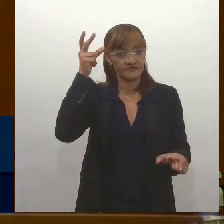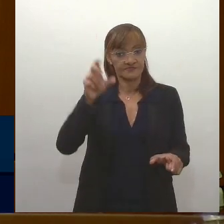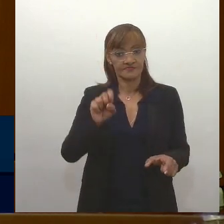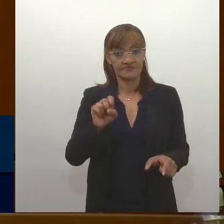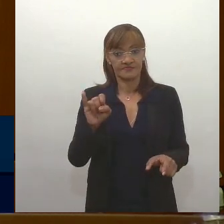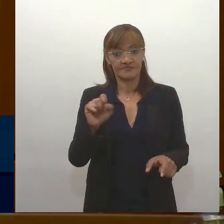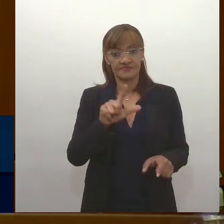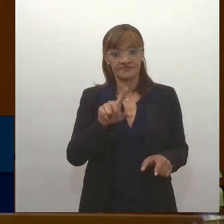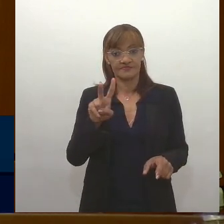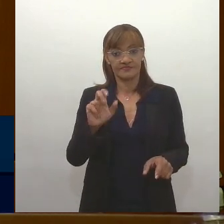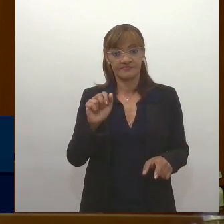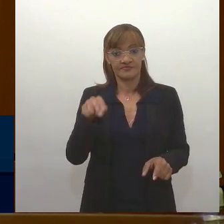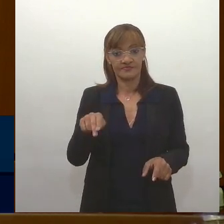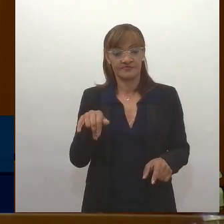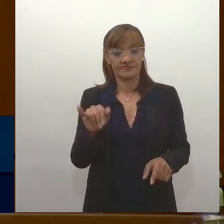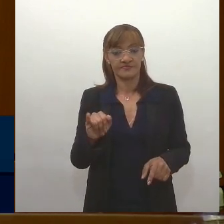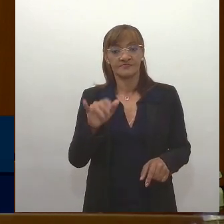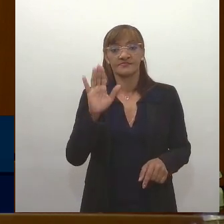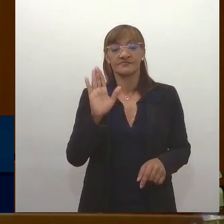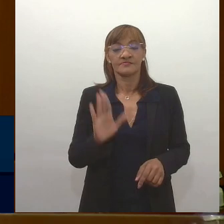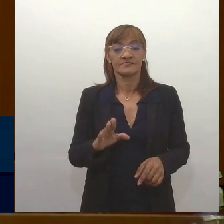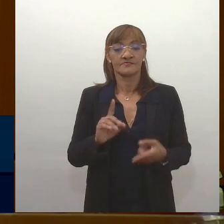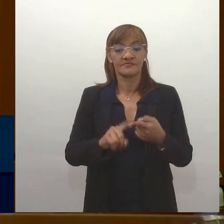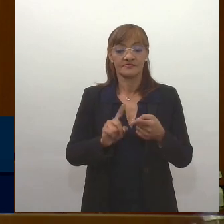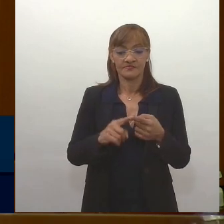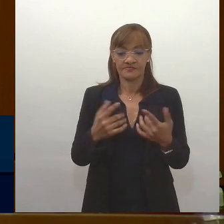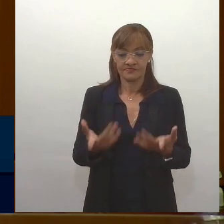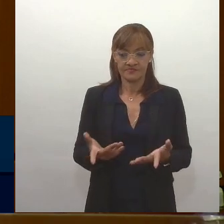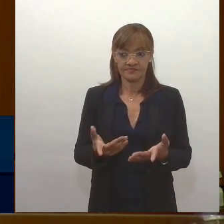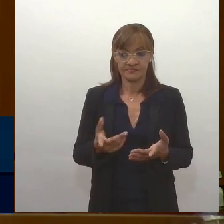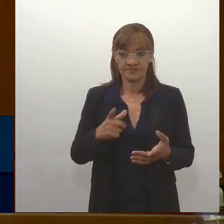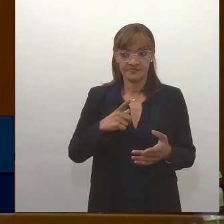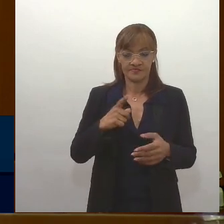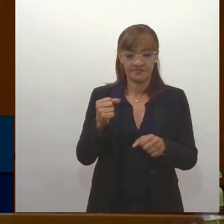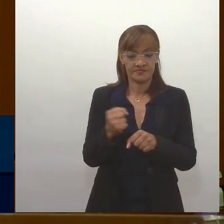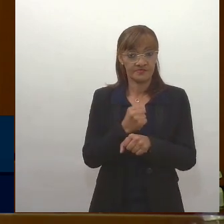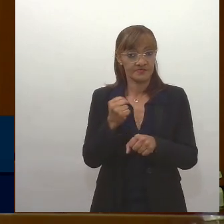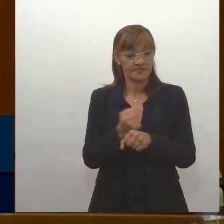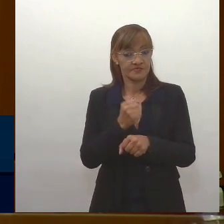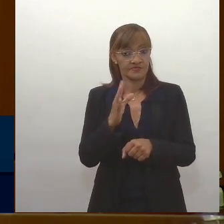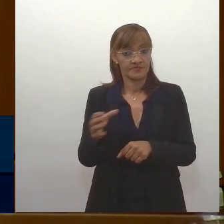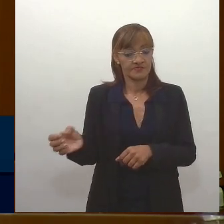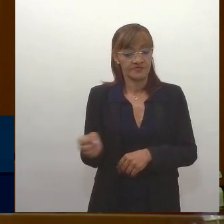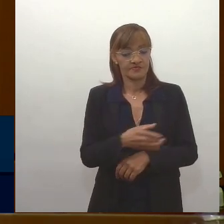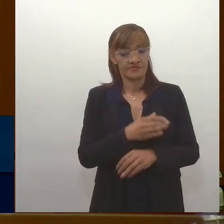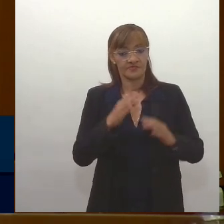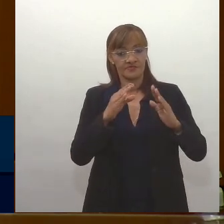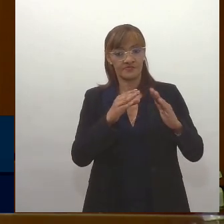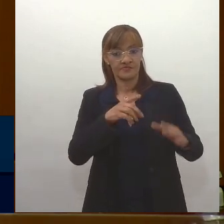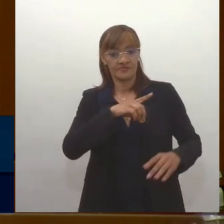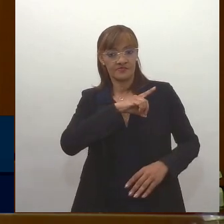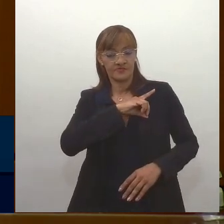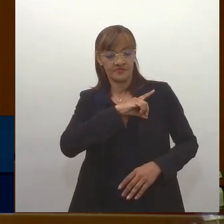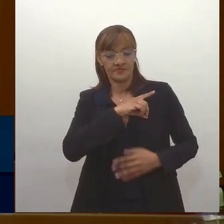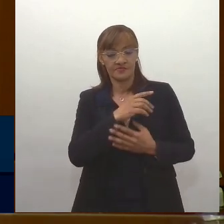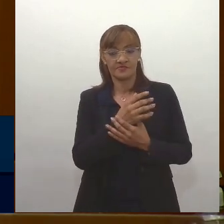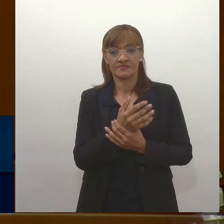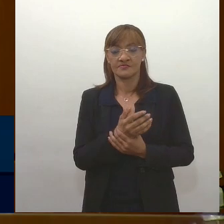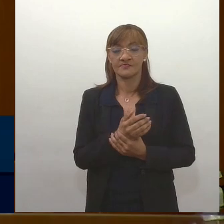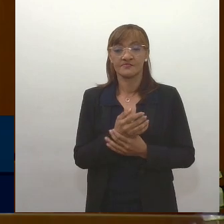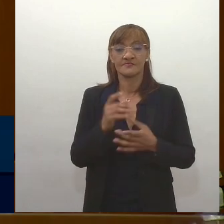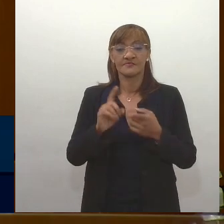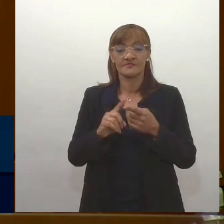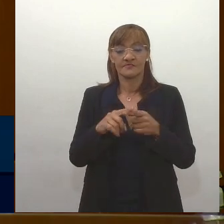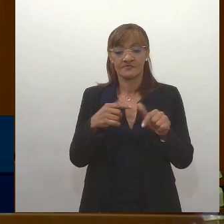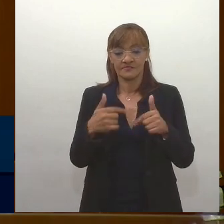para o município está a reforma de sua delegacia a chegada de uma das companhias de Ações Táticas do interior